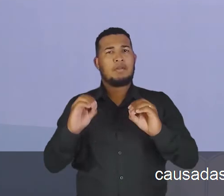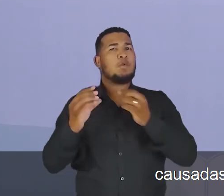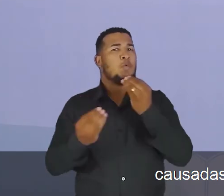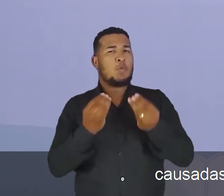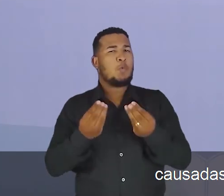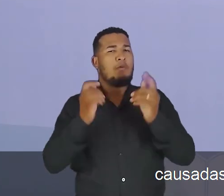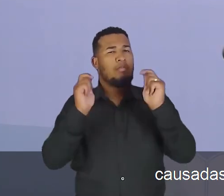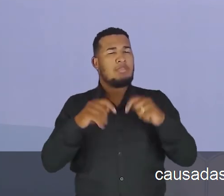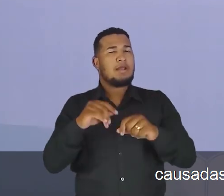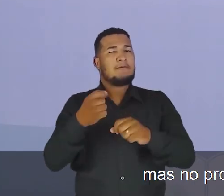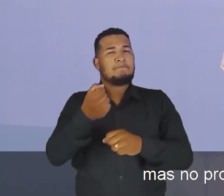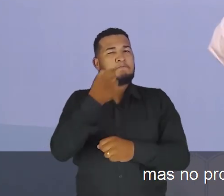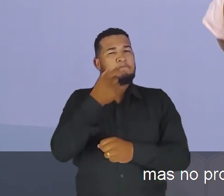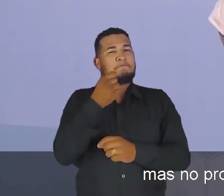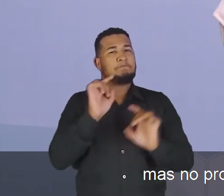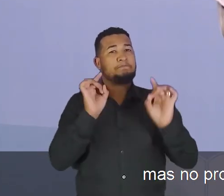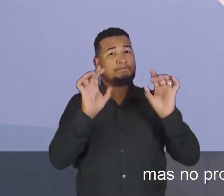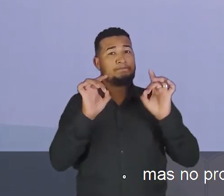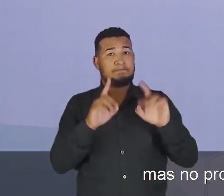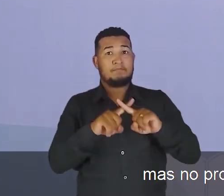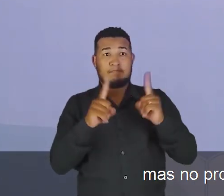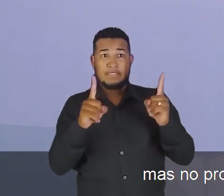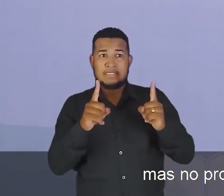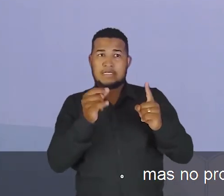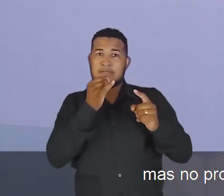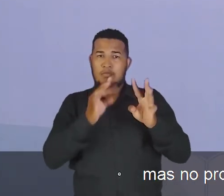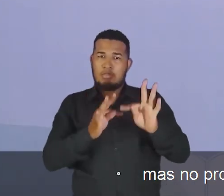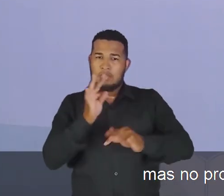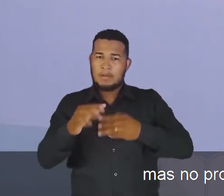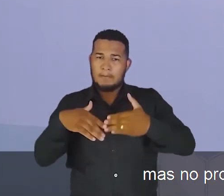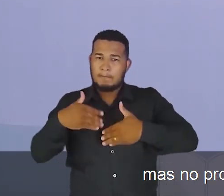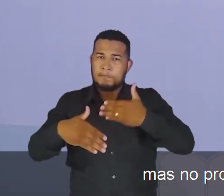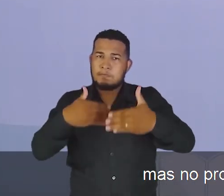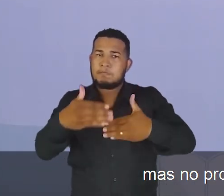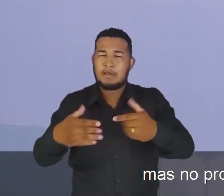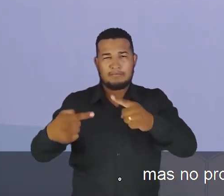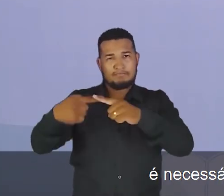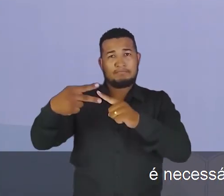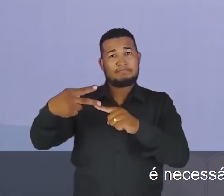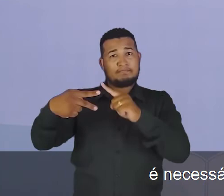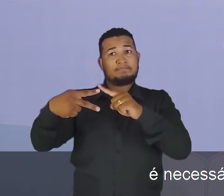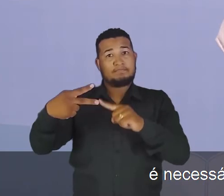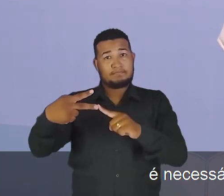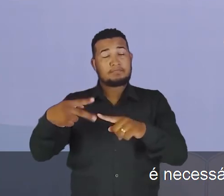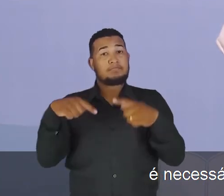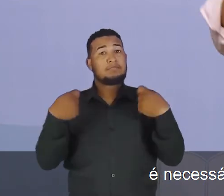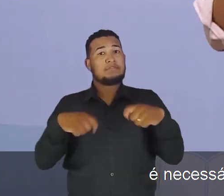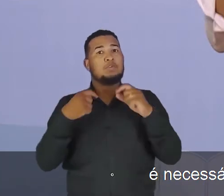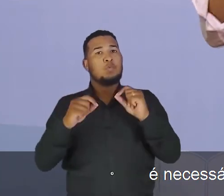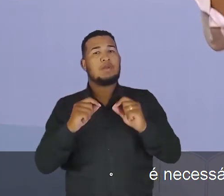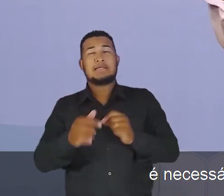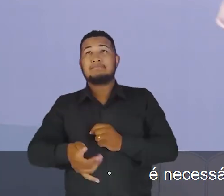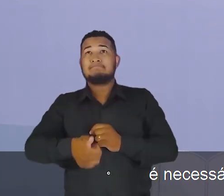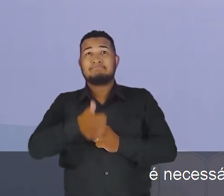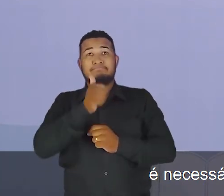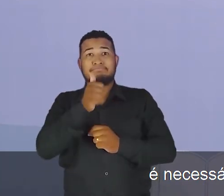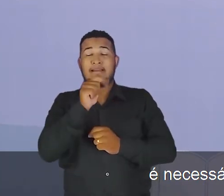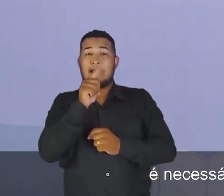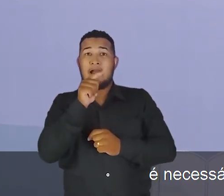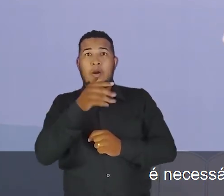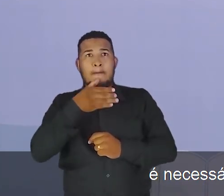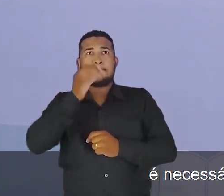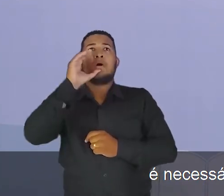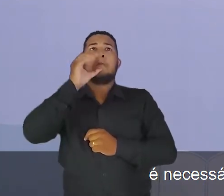tratadas com antibiótico, mas no processo de tratamento, tanto da cólera quanto da leptospirose, é necessário uma hidratação muito